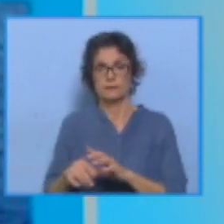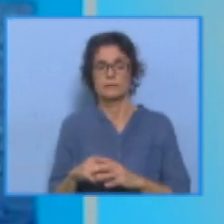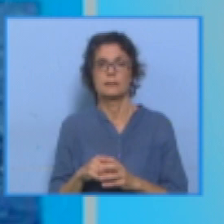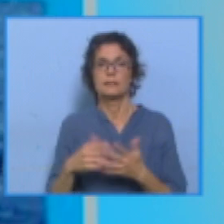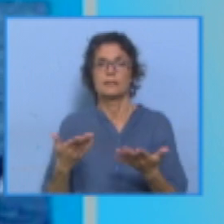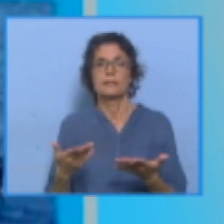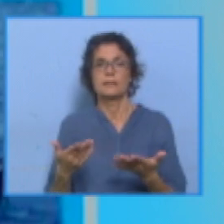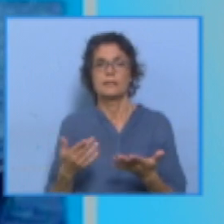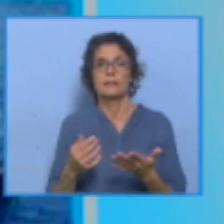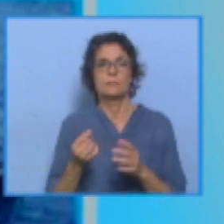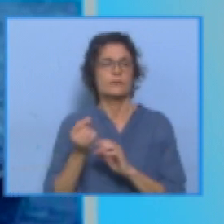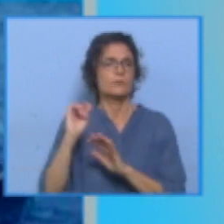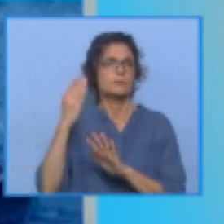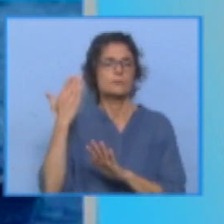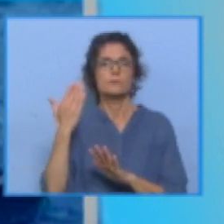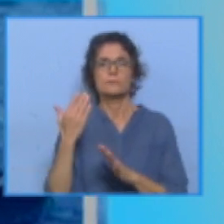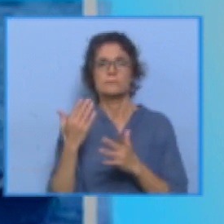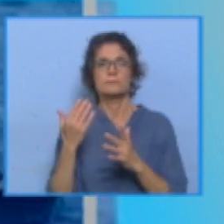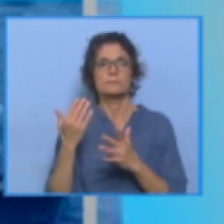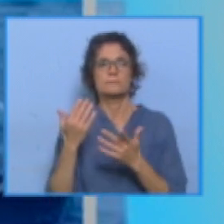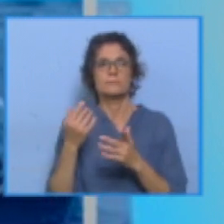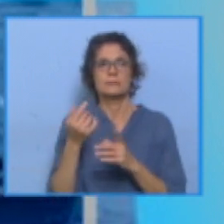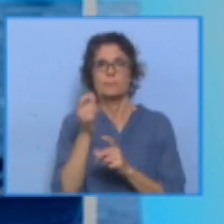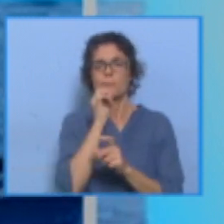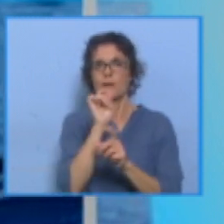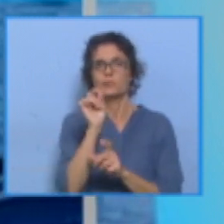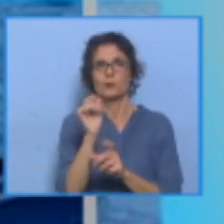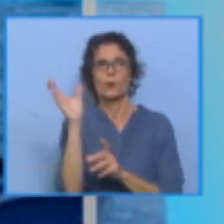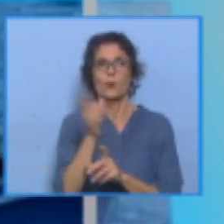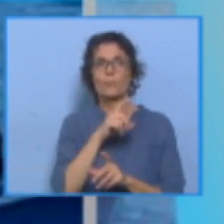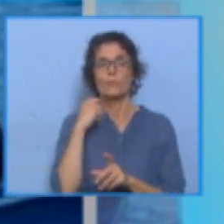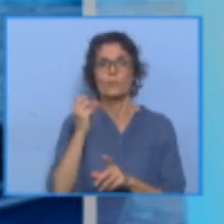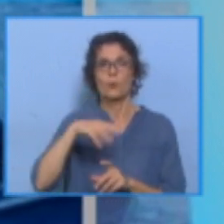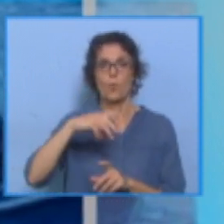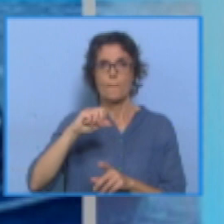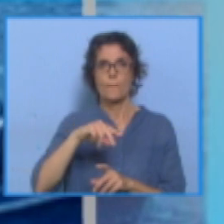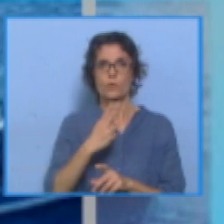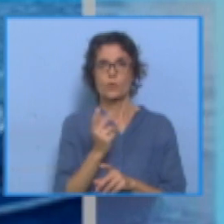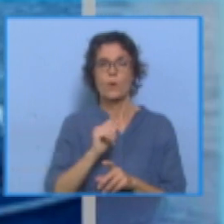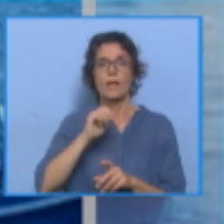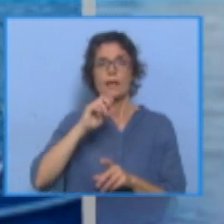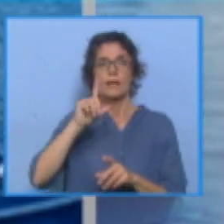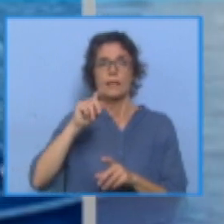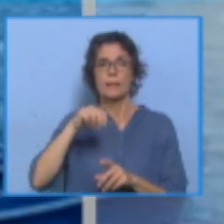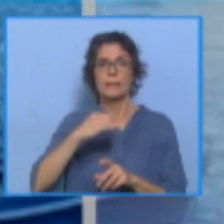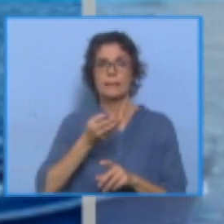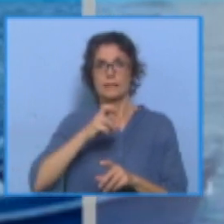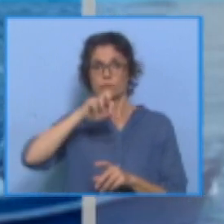como nomes principais que possamos já trazer aqui, Dom Manuel Linda, Bispo do Porto, e que também tem uma